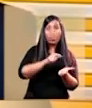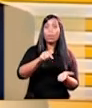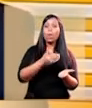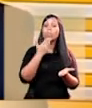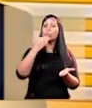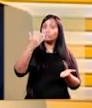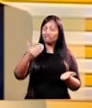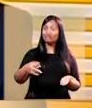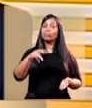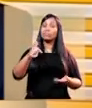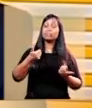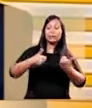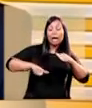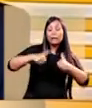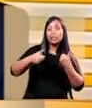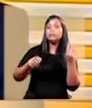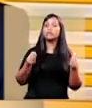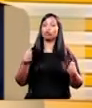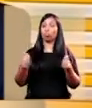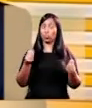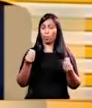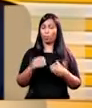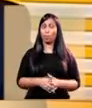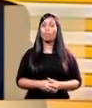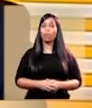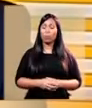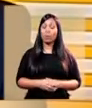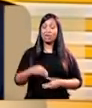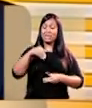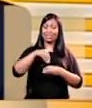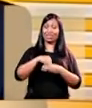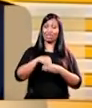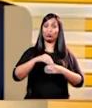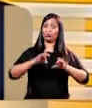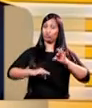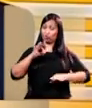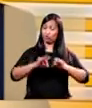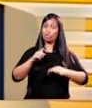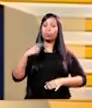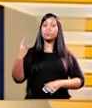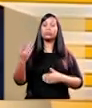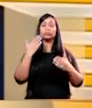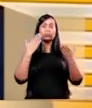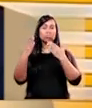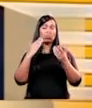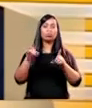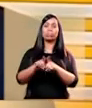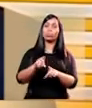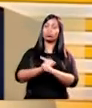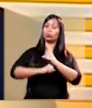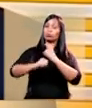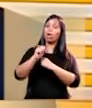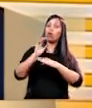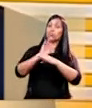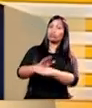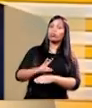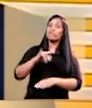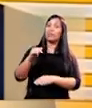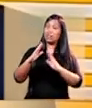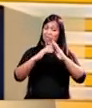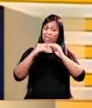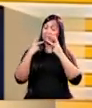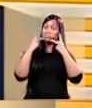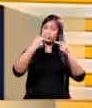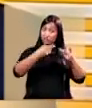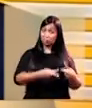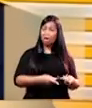o pedido. Esse pedido vai ser analisado de que forma? Dentro do judiciário, depois, os psicólogos e assistentes sociais vão visitar a casa